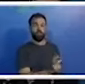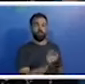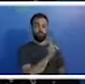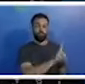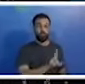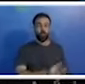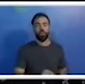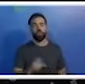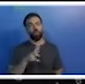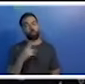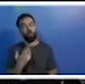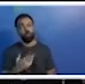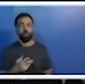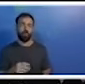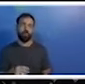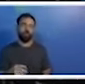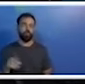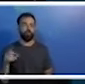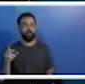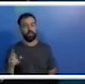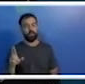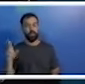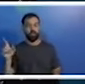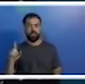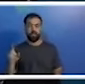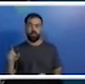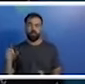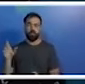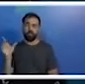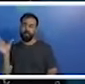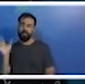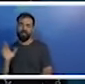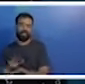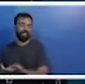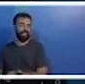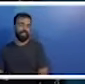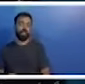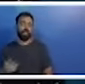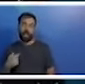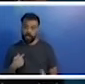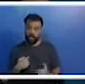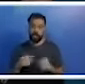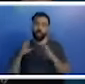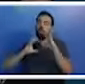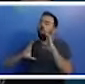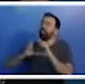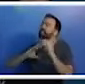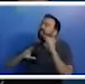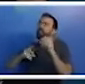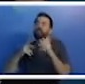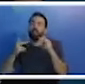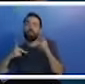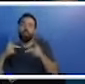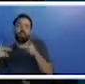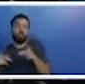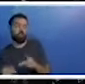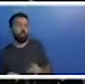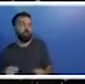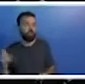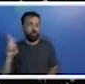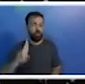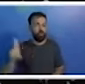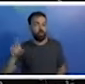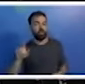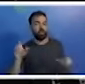e por meio de gestos ou todas as coisas juntos eu converso fazendo expressão e fazer muito gesto não é muitas caretas